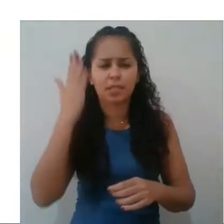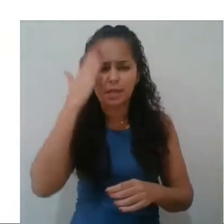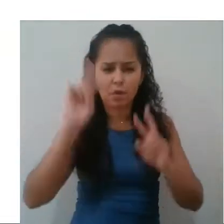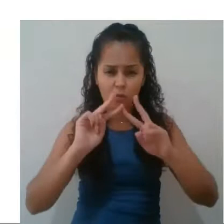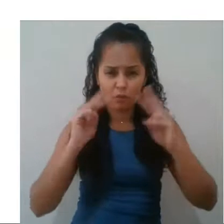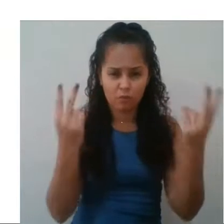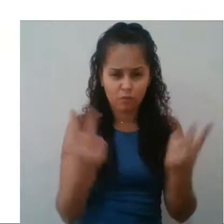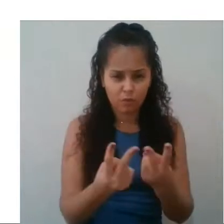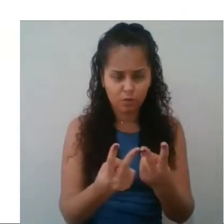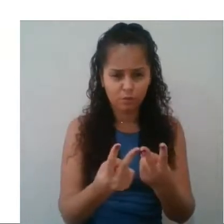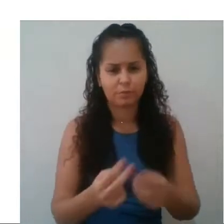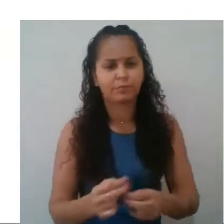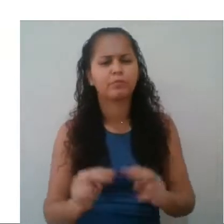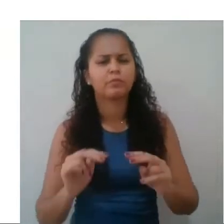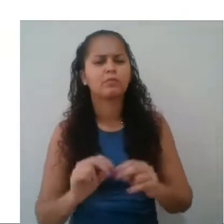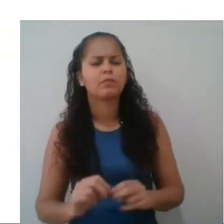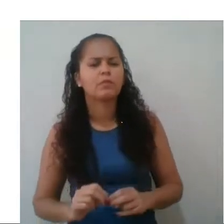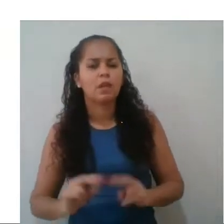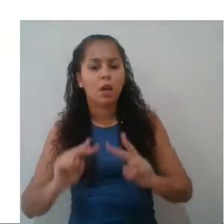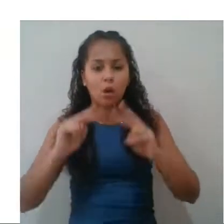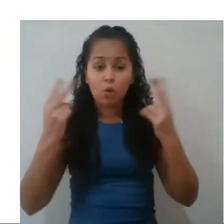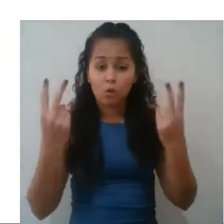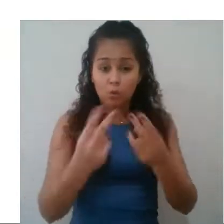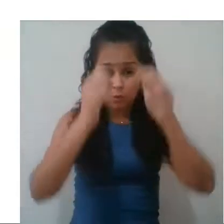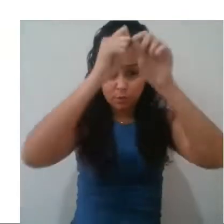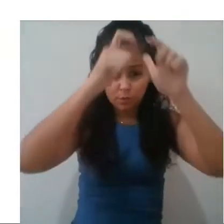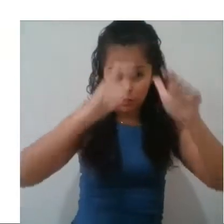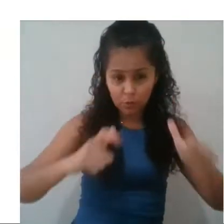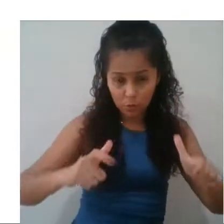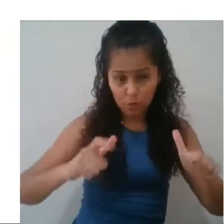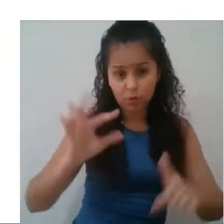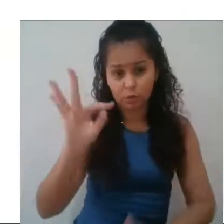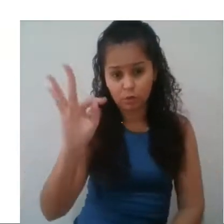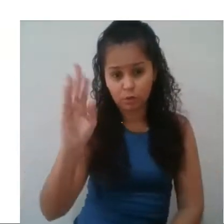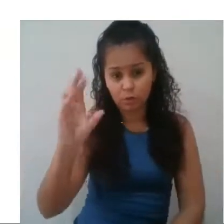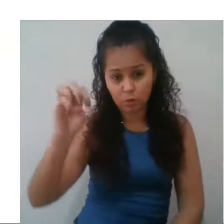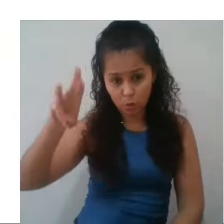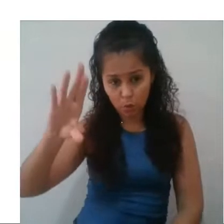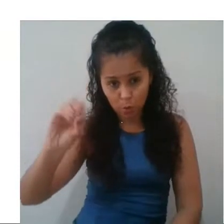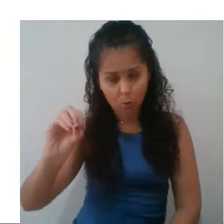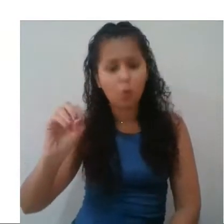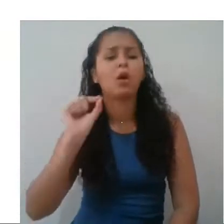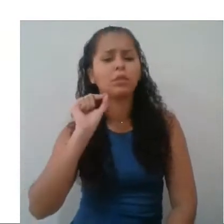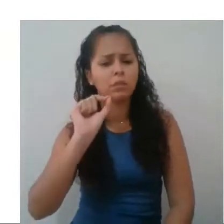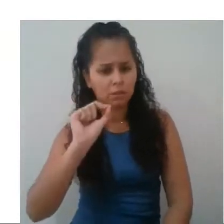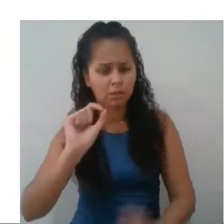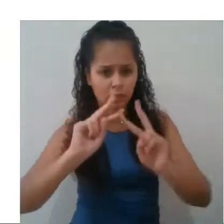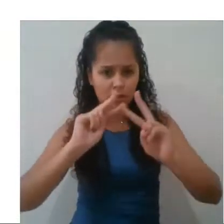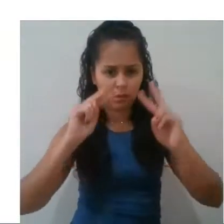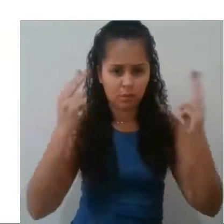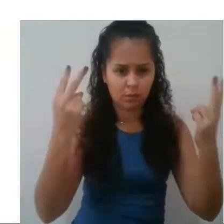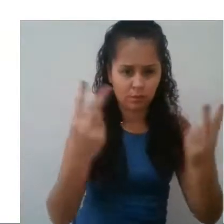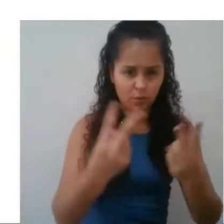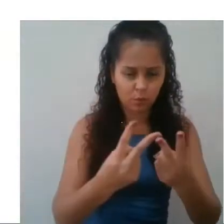volume. Então, o volume de um cone, de um tronco de cone, na verdade, será então o volume